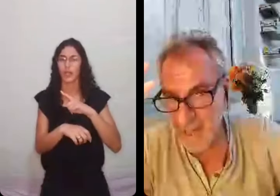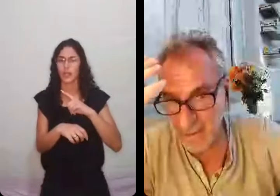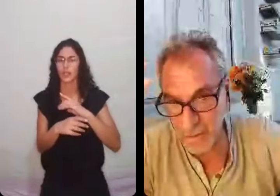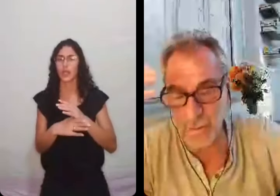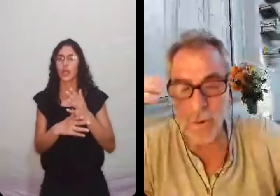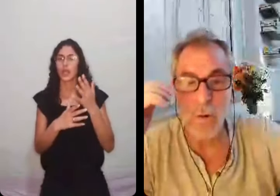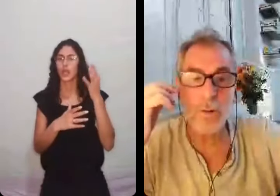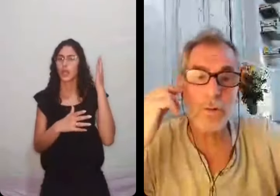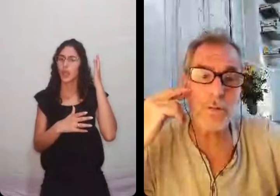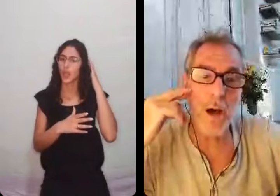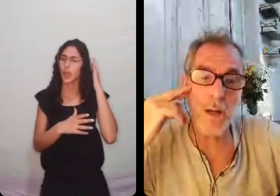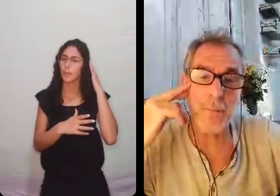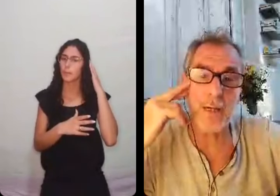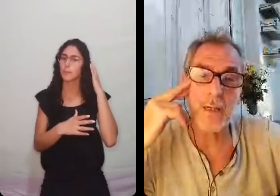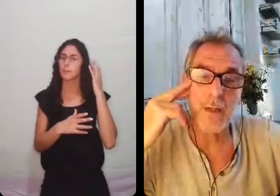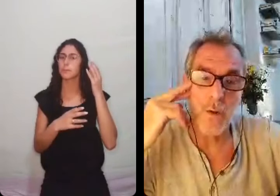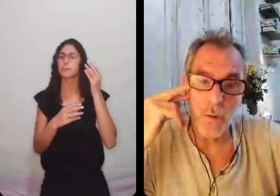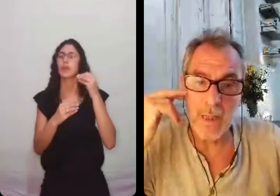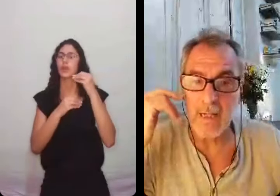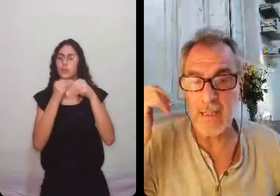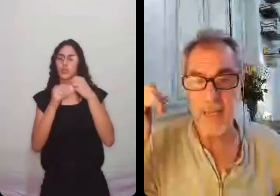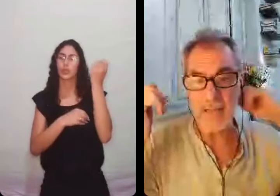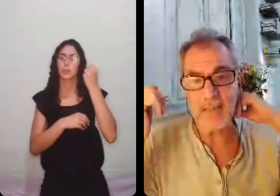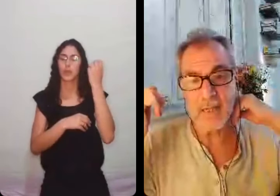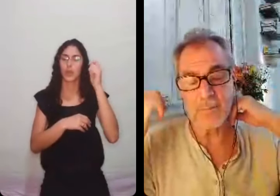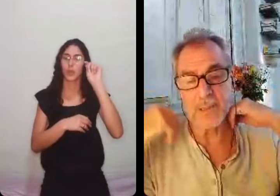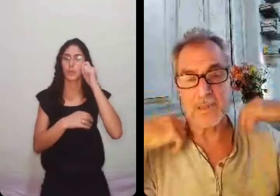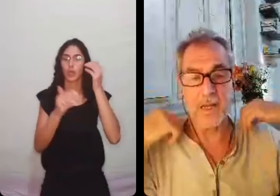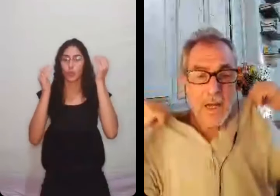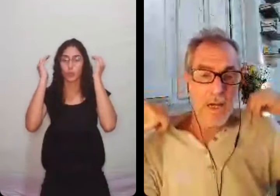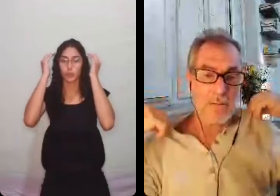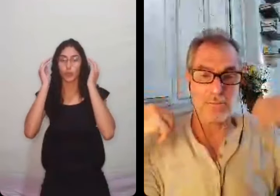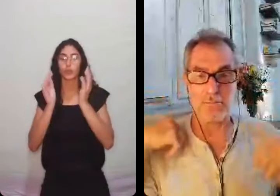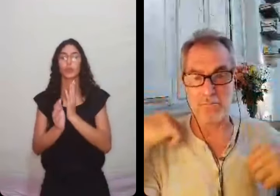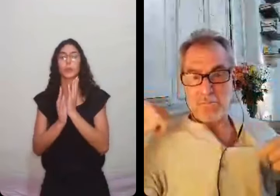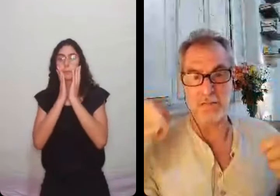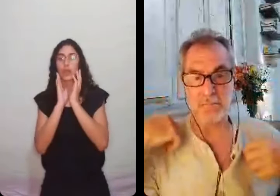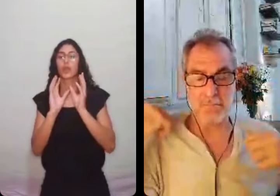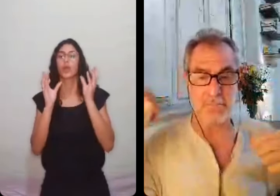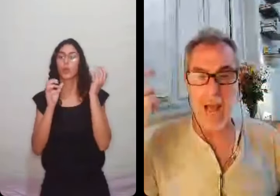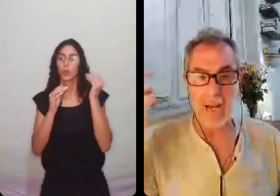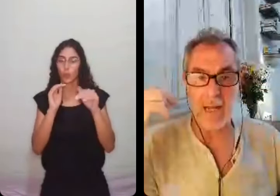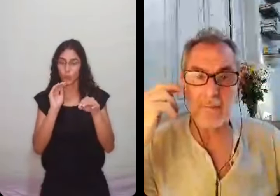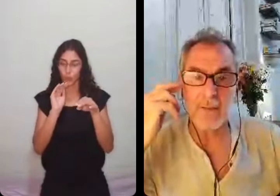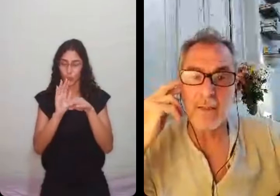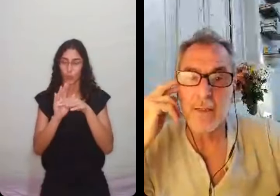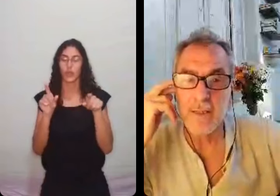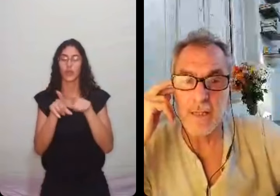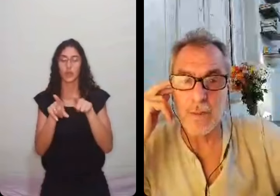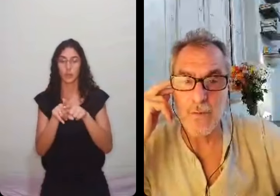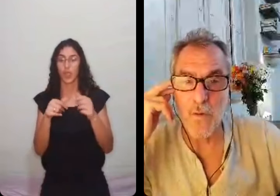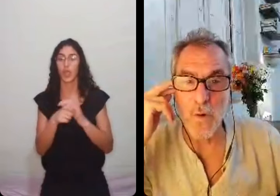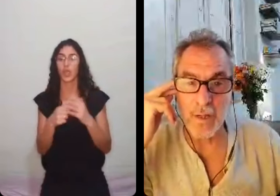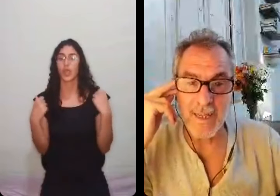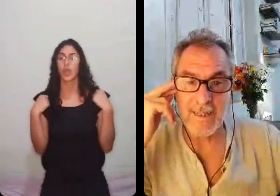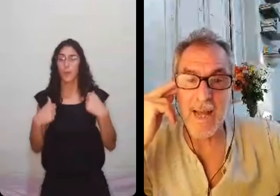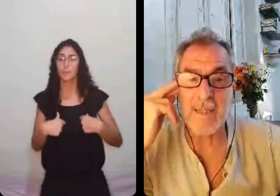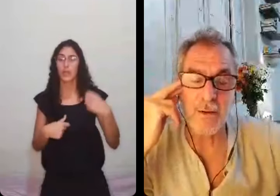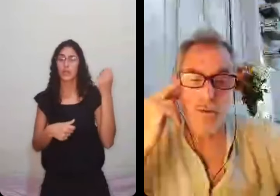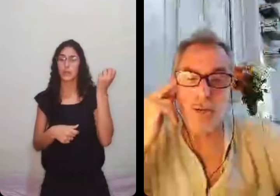grisáceos, cortos, barba corta, grisácea, camisa branca. Tem umas